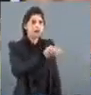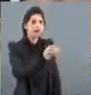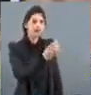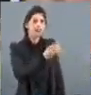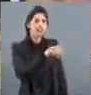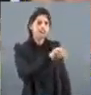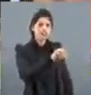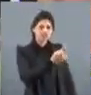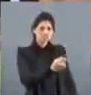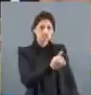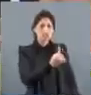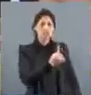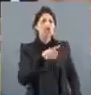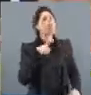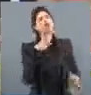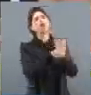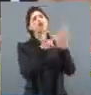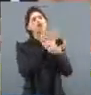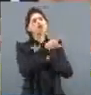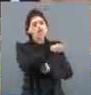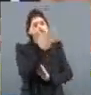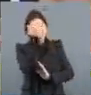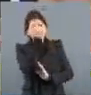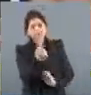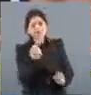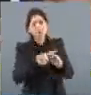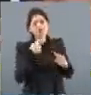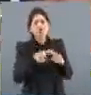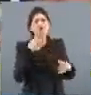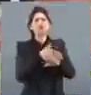pergunta a vossa senhoria se o senhor sabe porque o senhor foi convocado